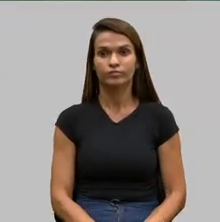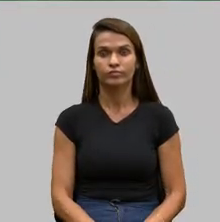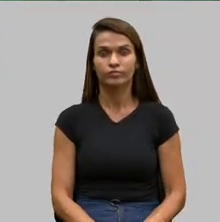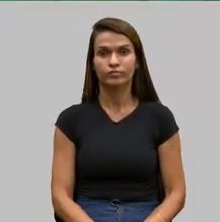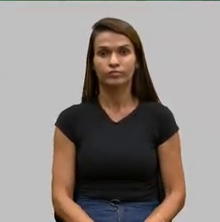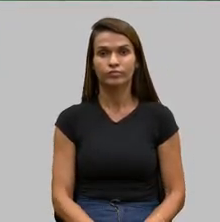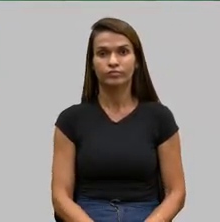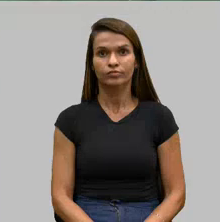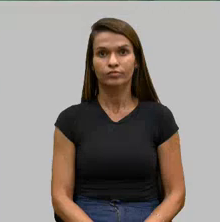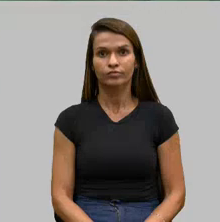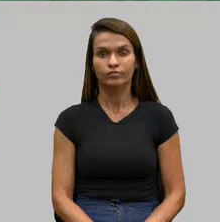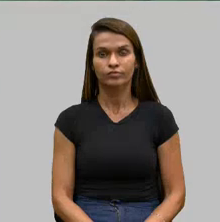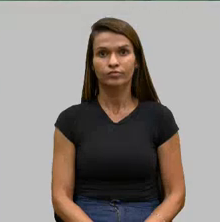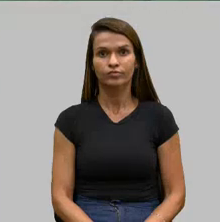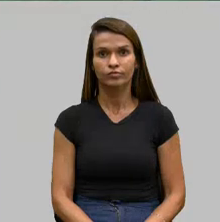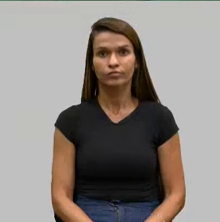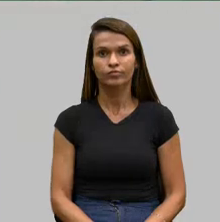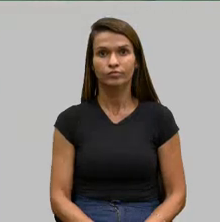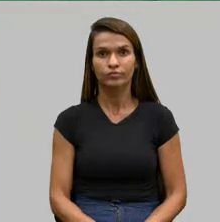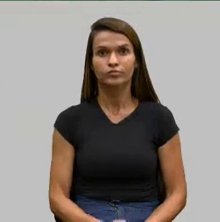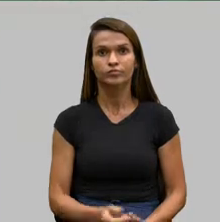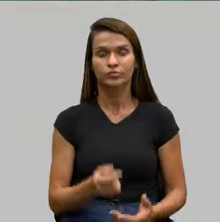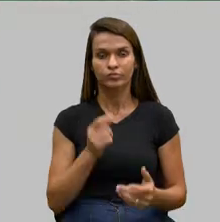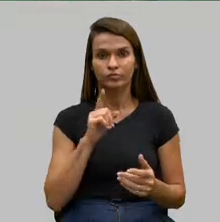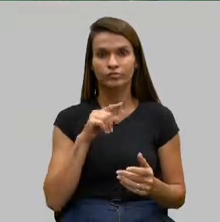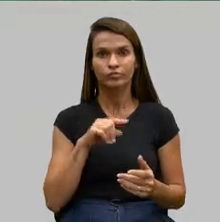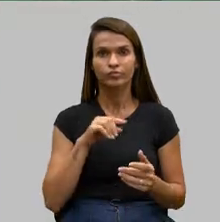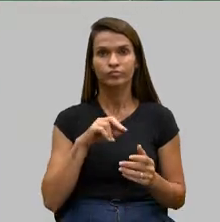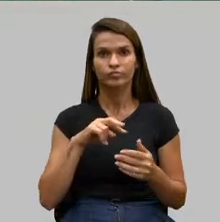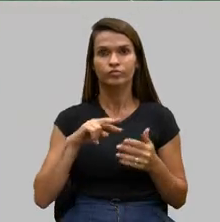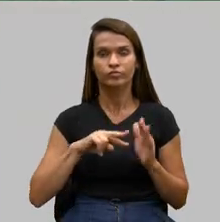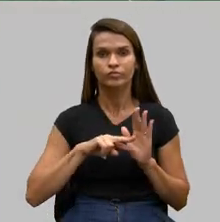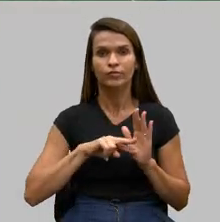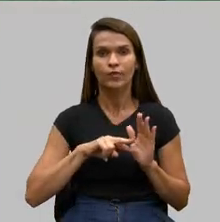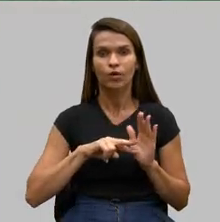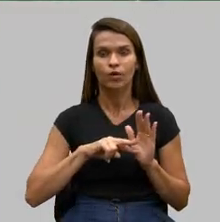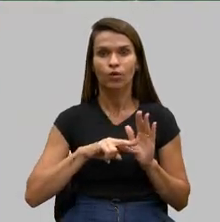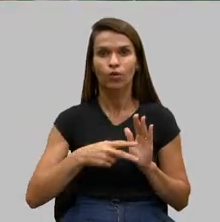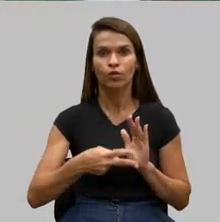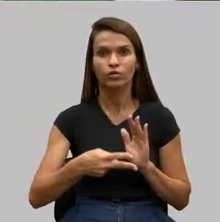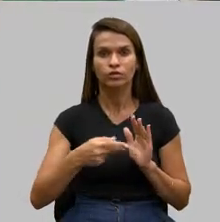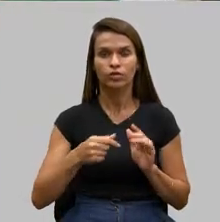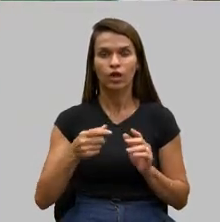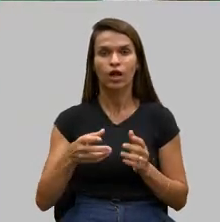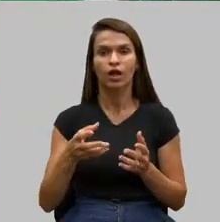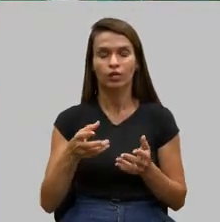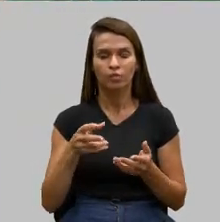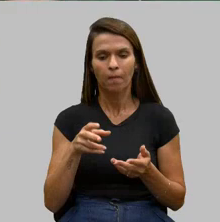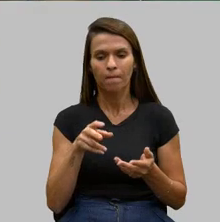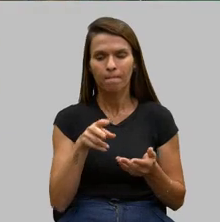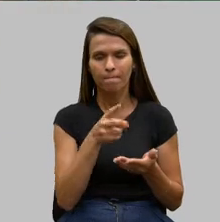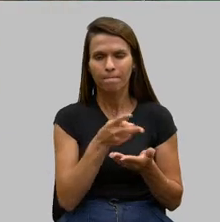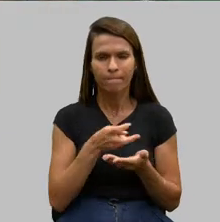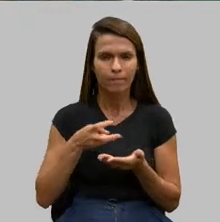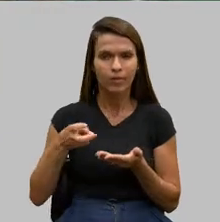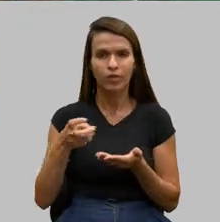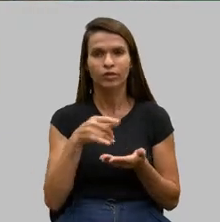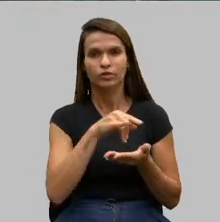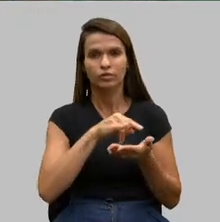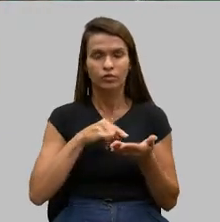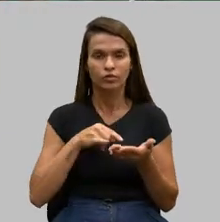mesmos são as repercussões relacionadas à possibilidade de adesão a regime de recuperação fiscal que informações sobre a